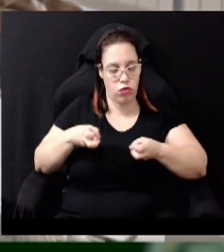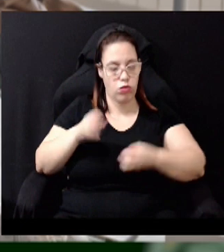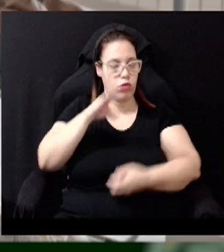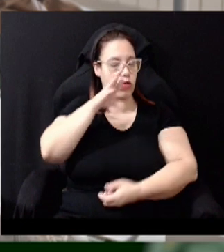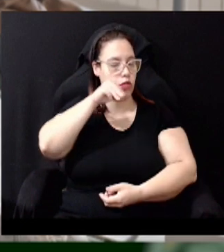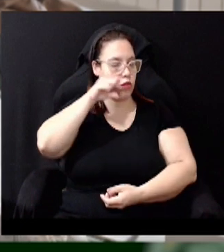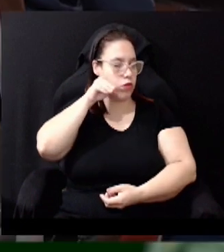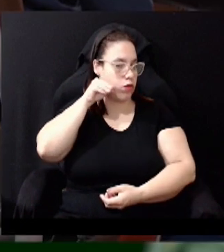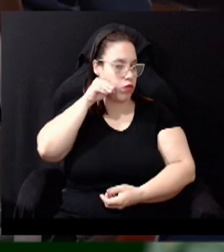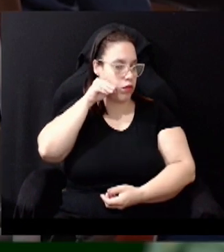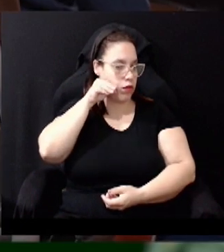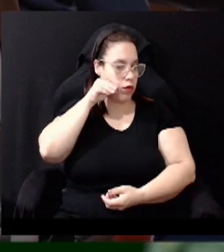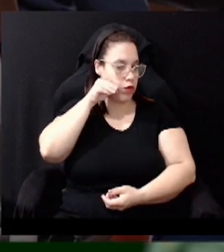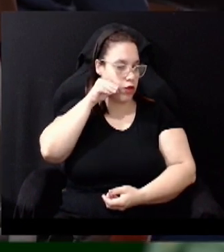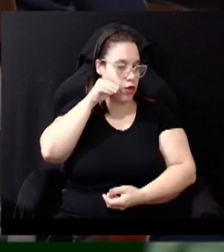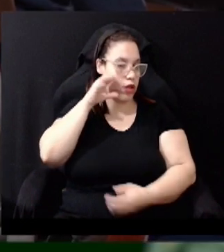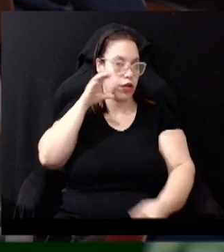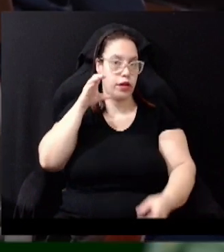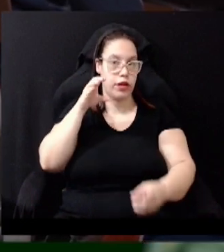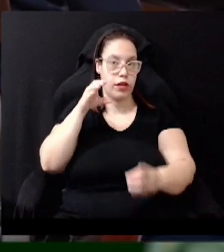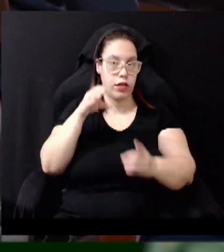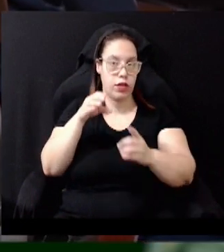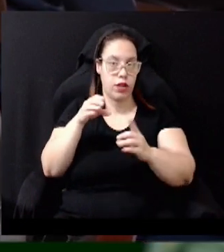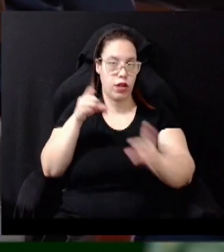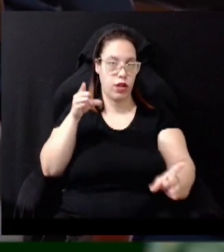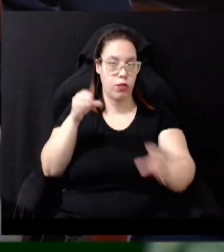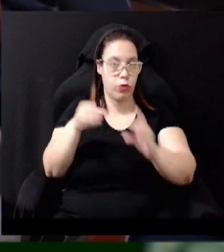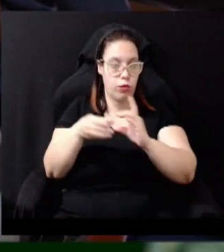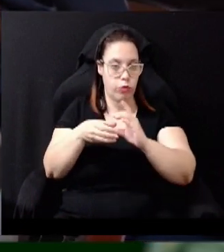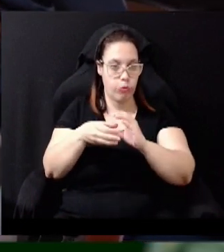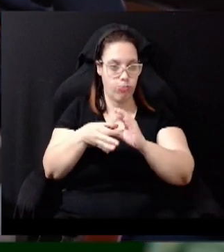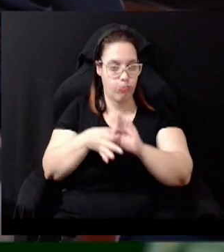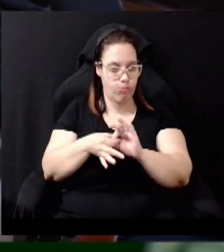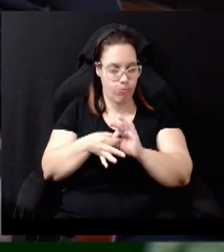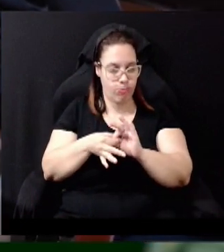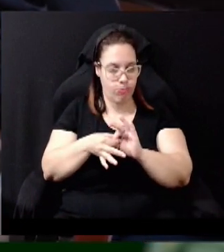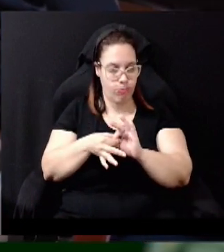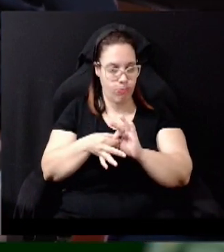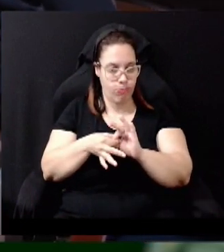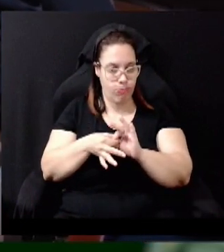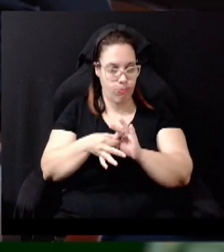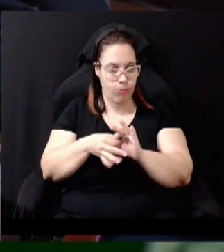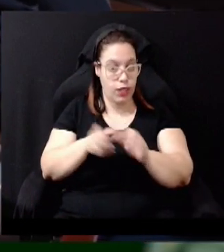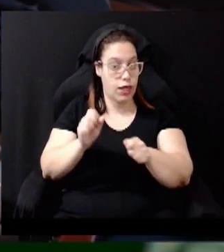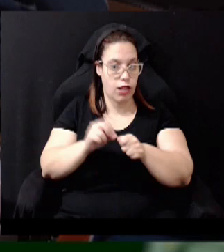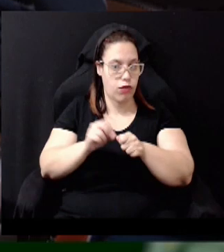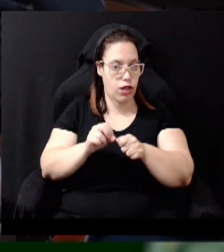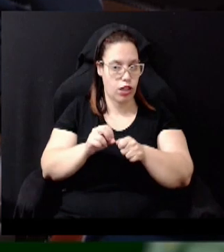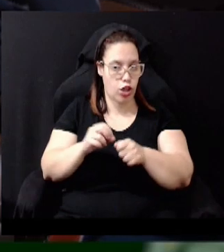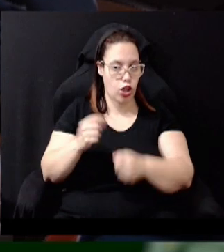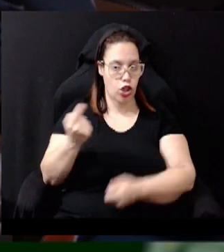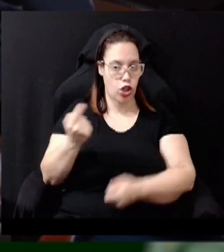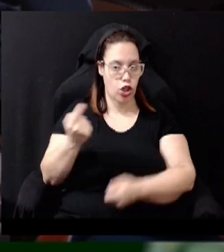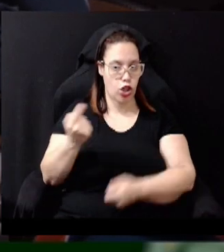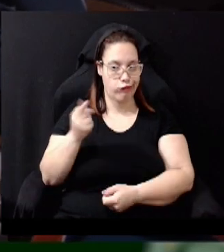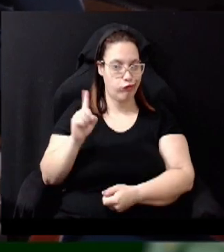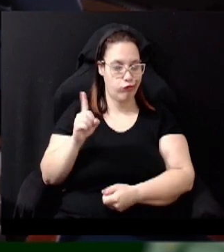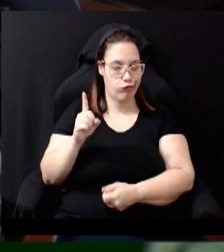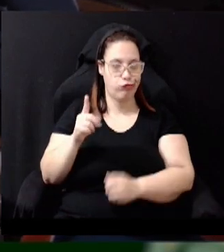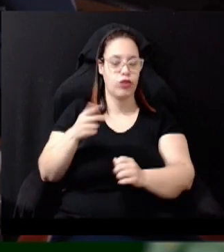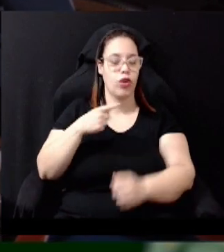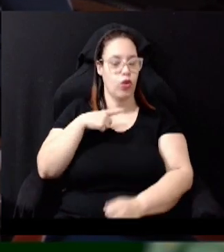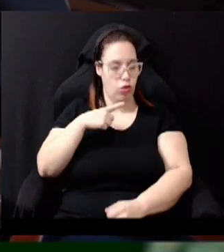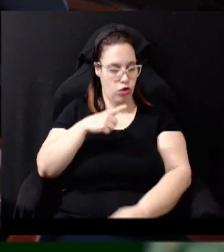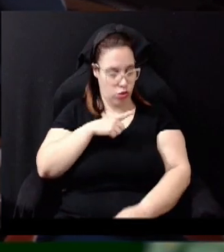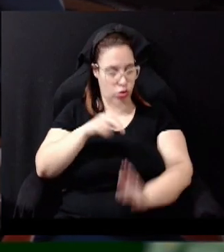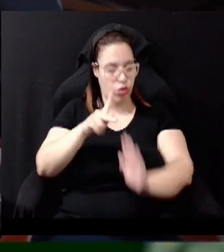é um usuário do equipamento, ele não é um que produz. Nós temos projetos que